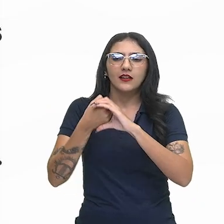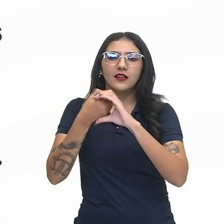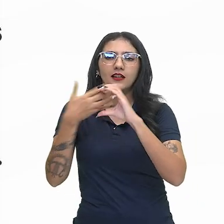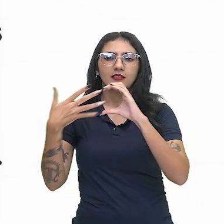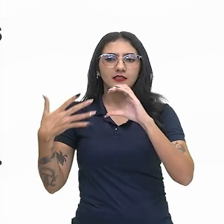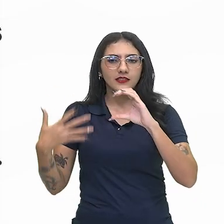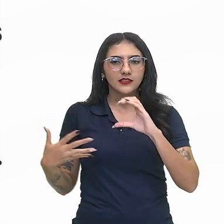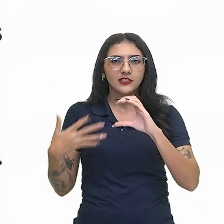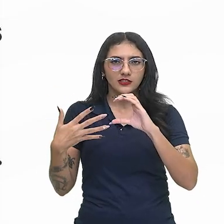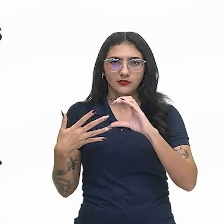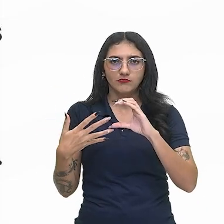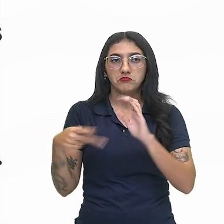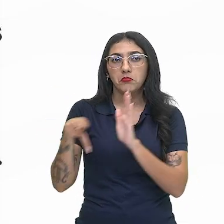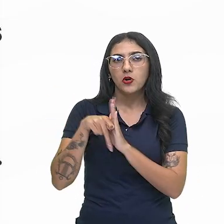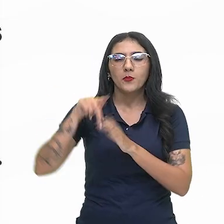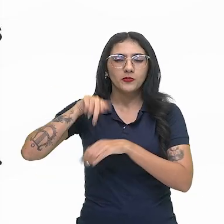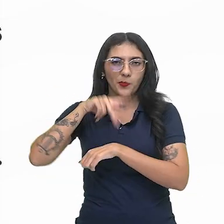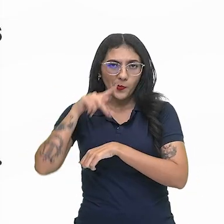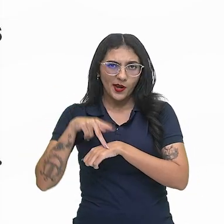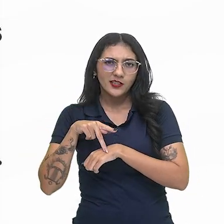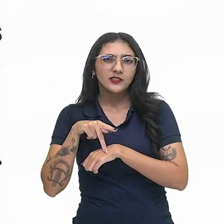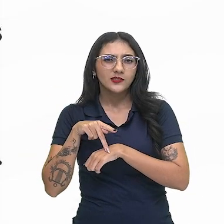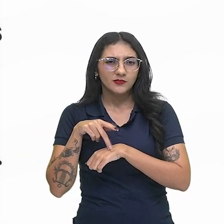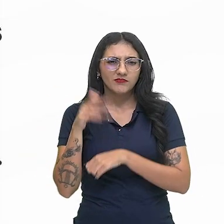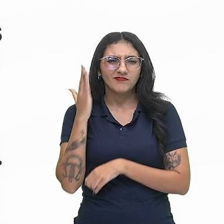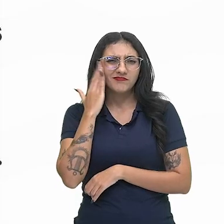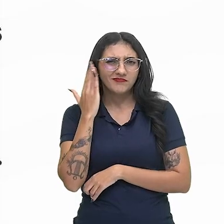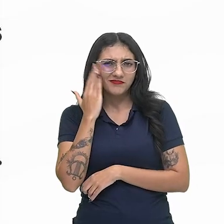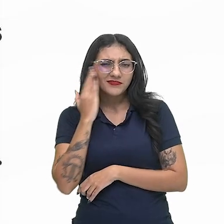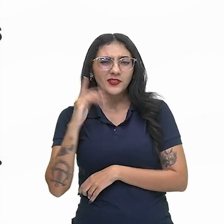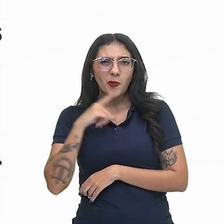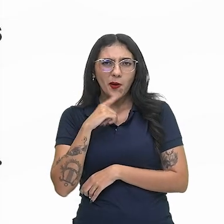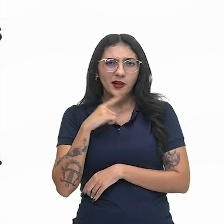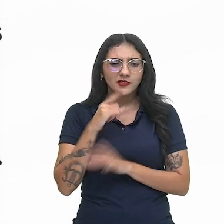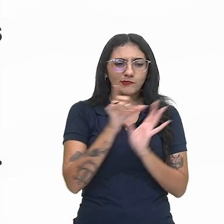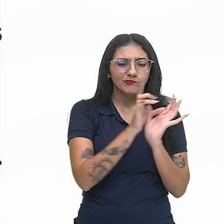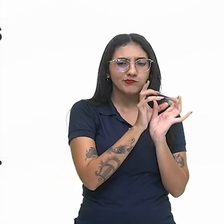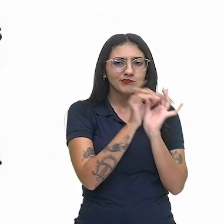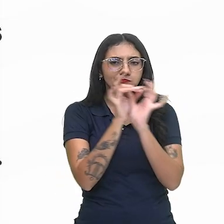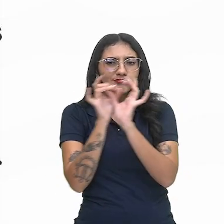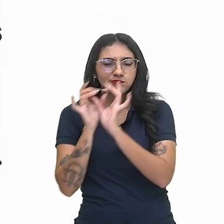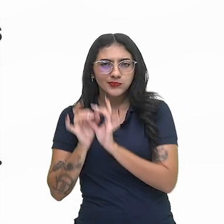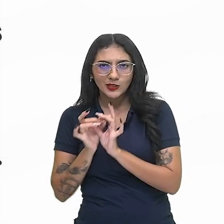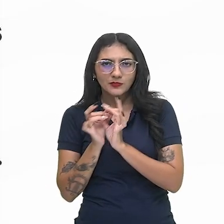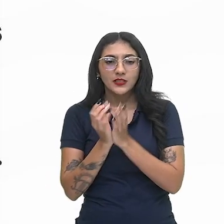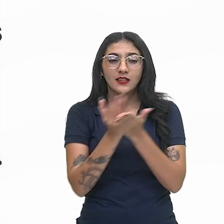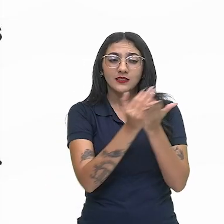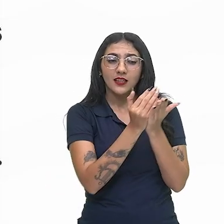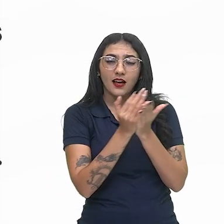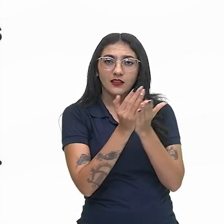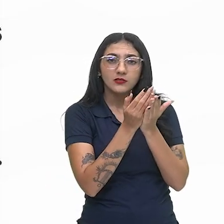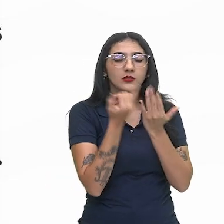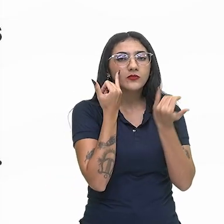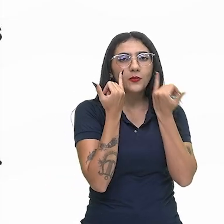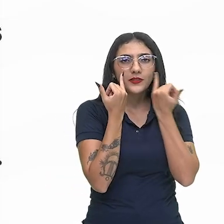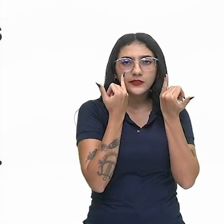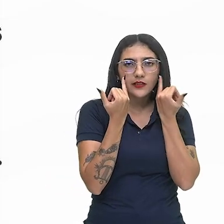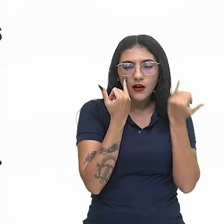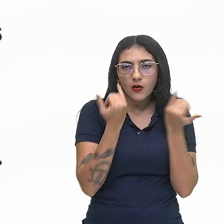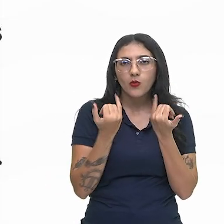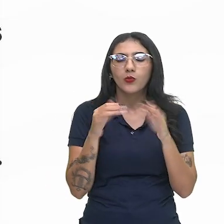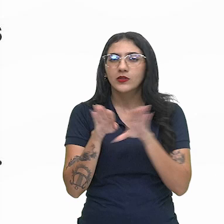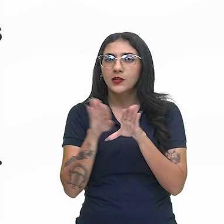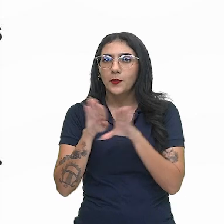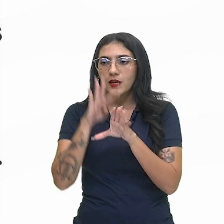características do nosso Brasil. Entenderam essa cadeia lógica de dados sociais, índices